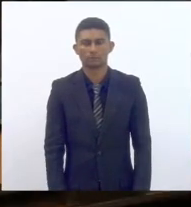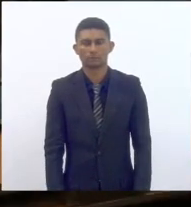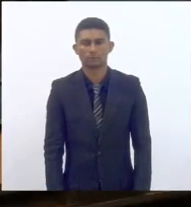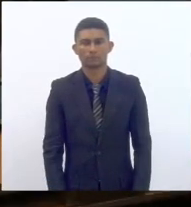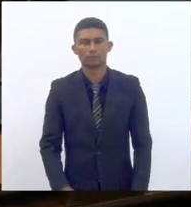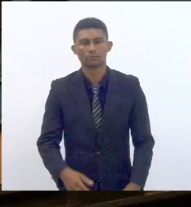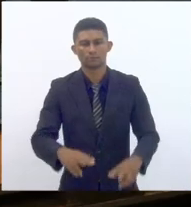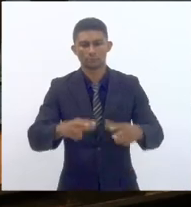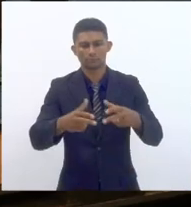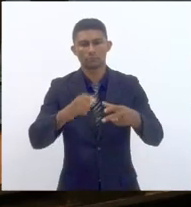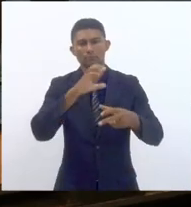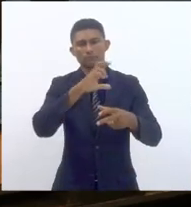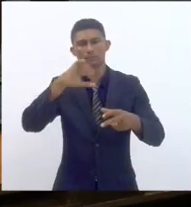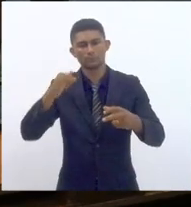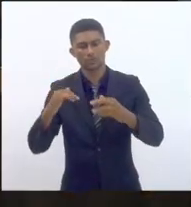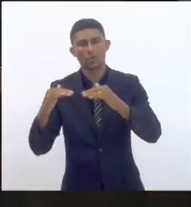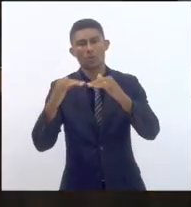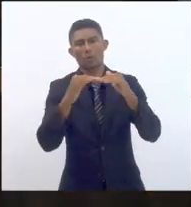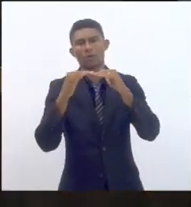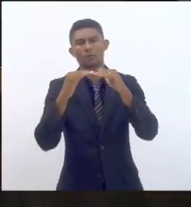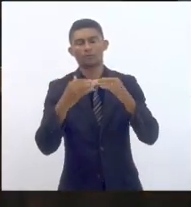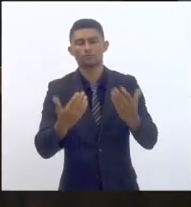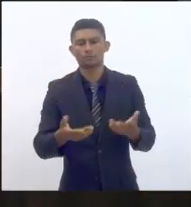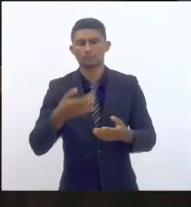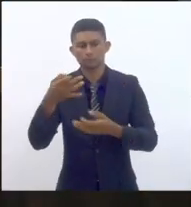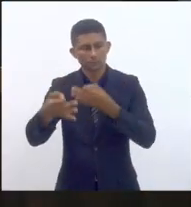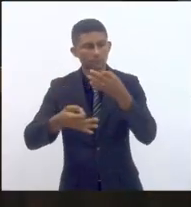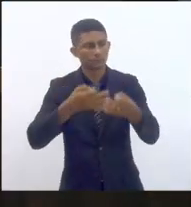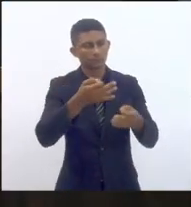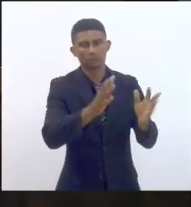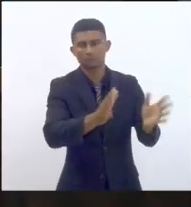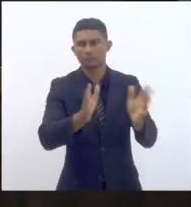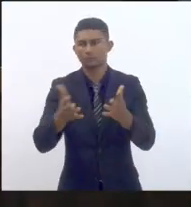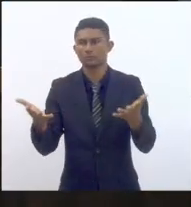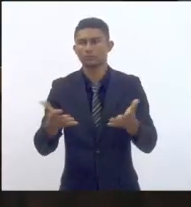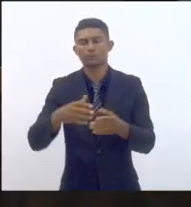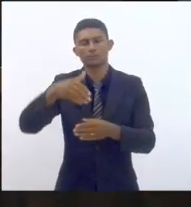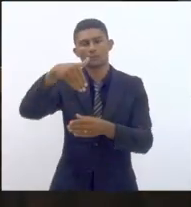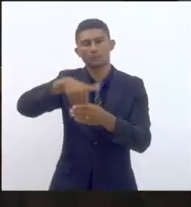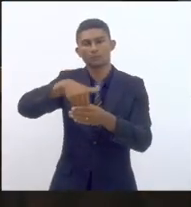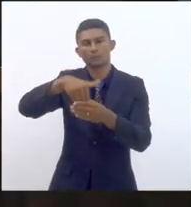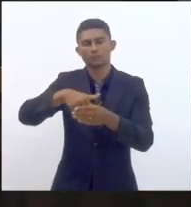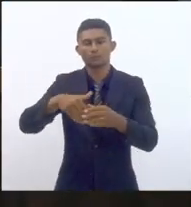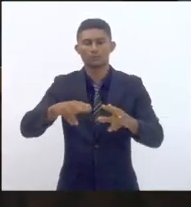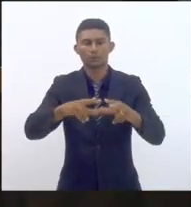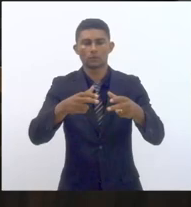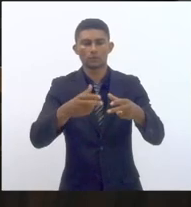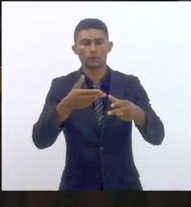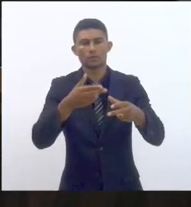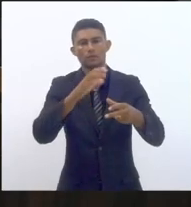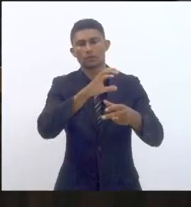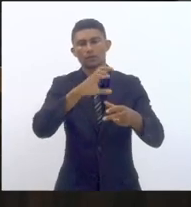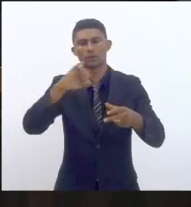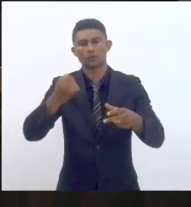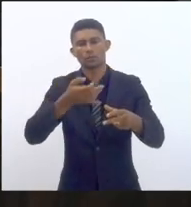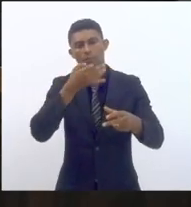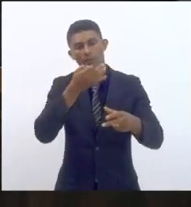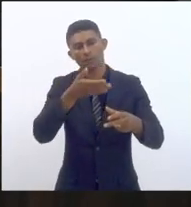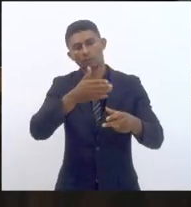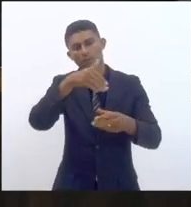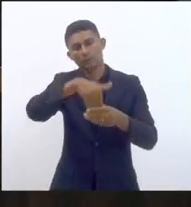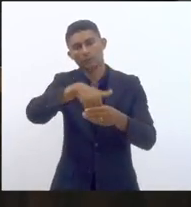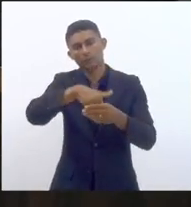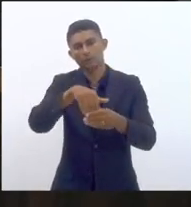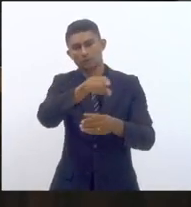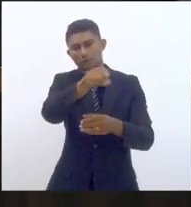Acompanha o CCJ, presidente. Com os pareceres emitidos em votação, parecer da Comissão de Constituição e Justiça.